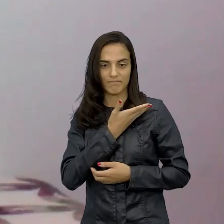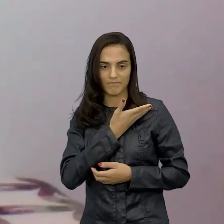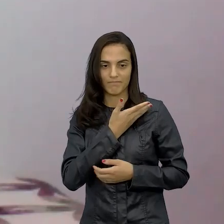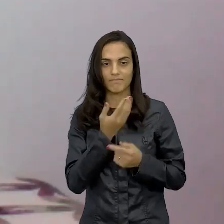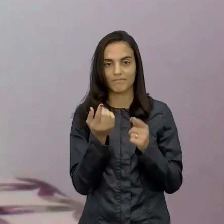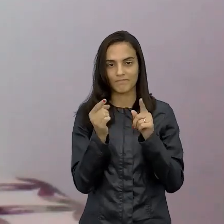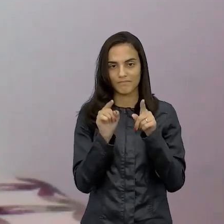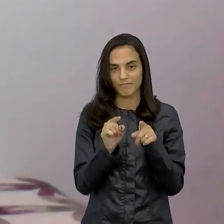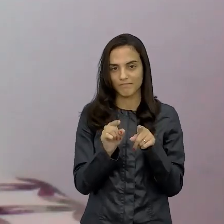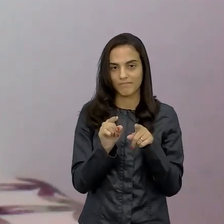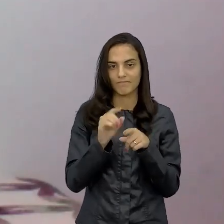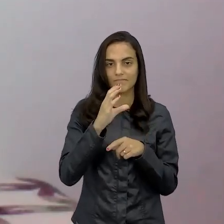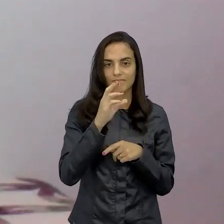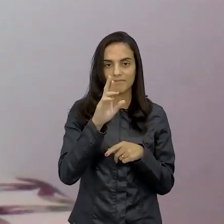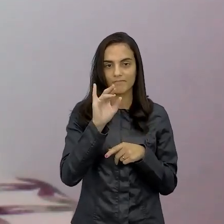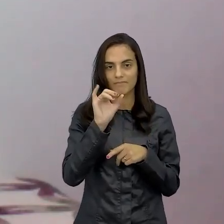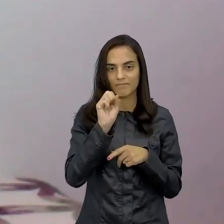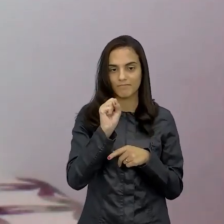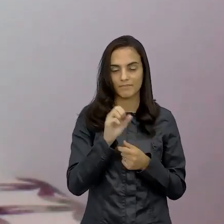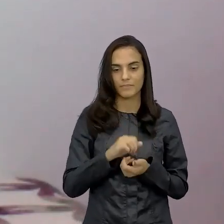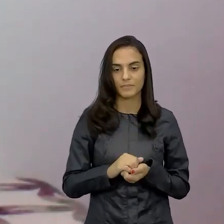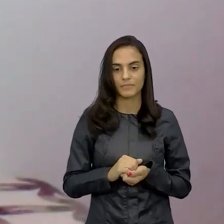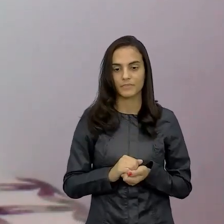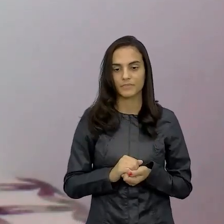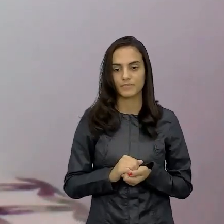amiga aqui, Cris Mori.